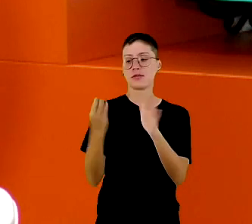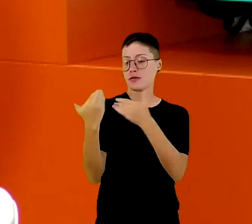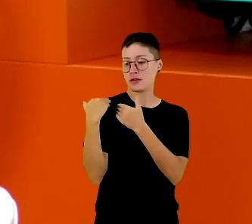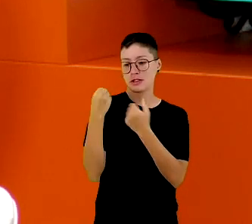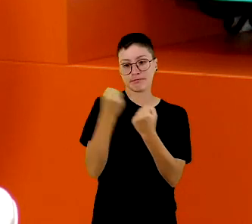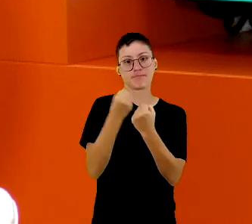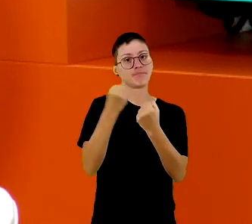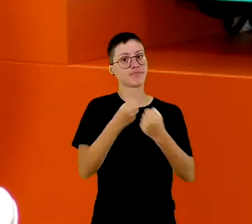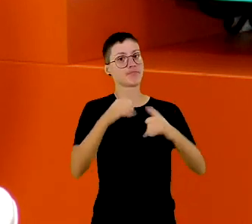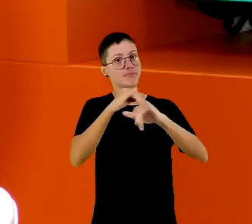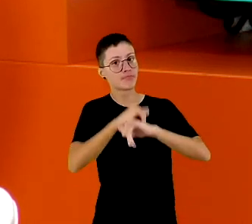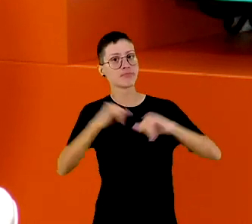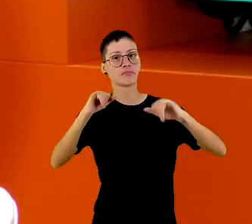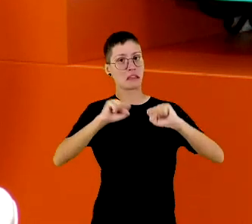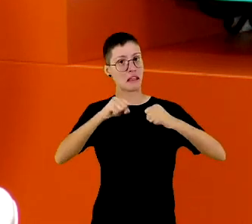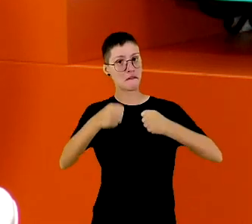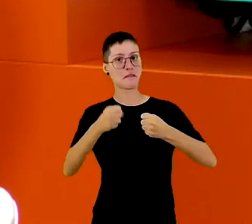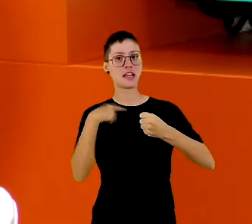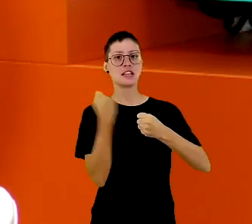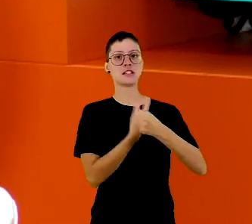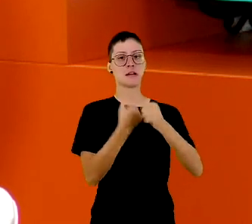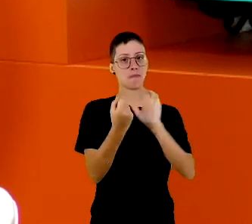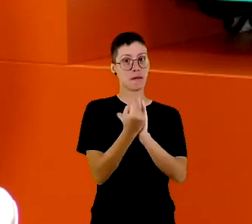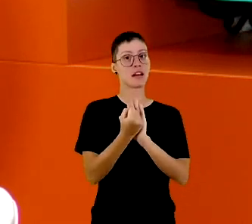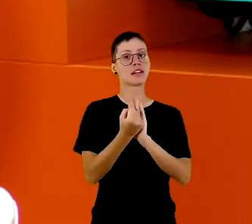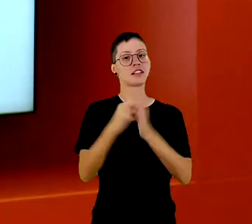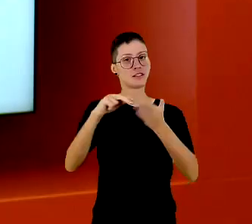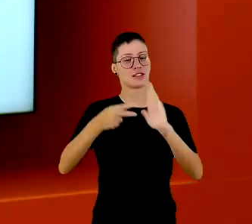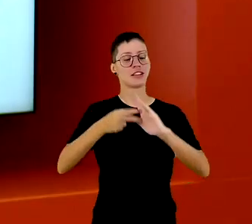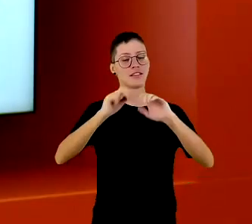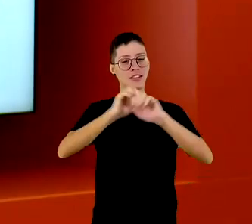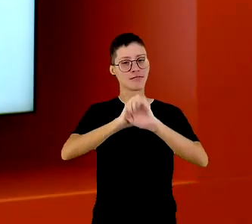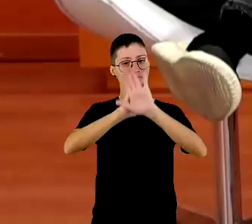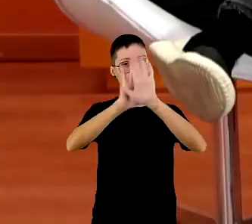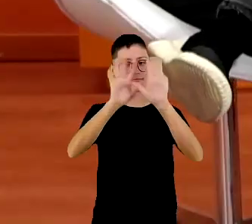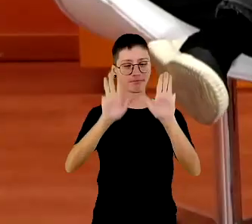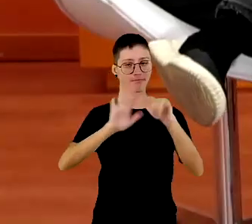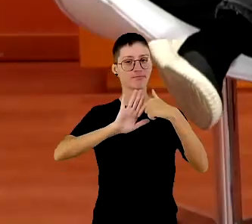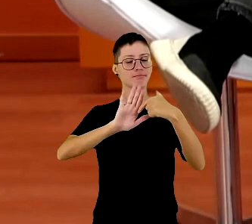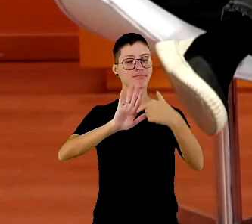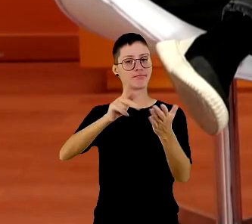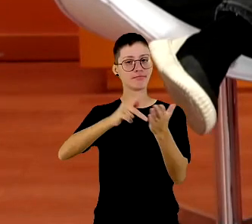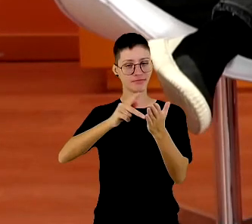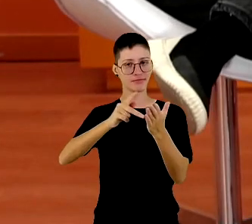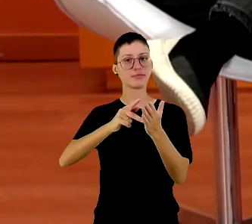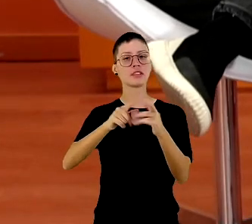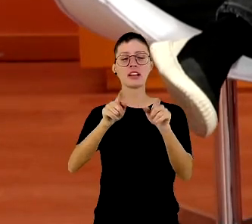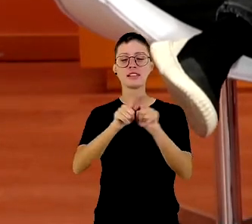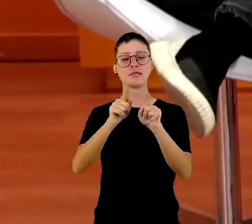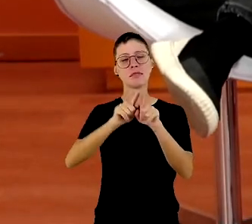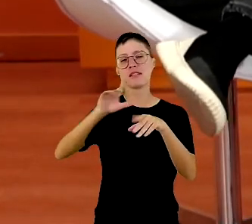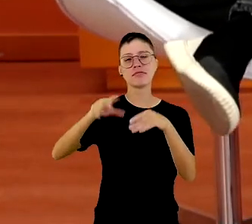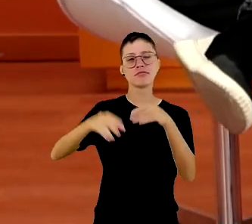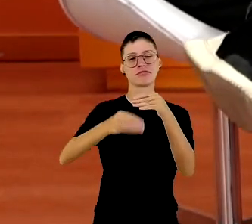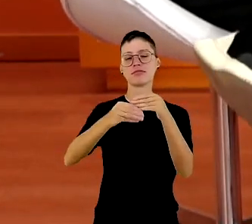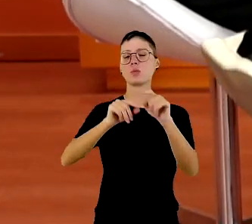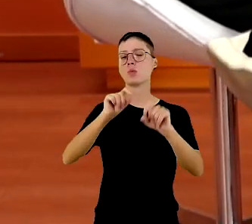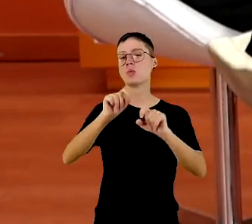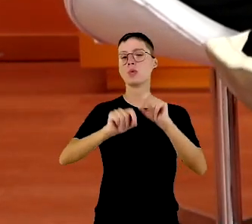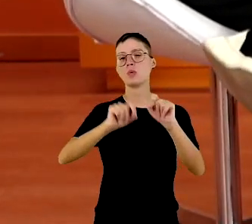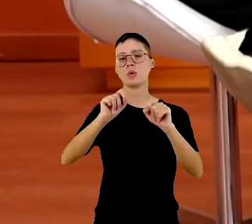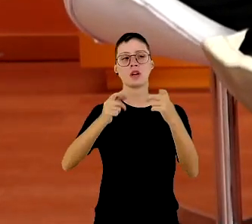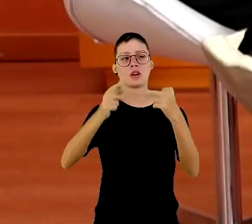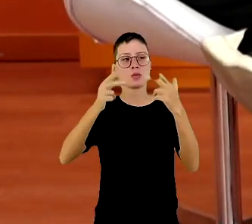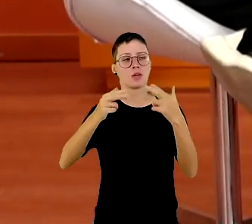marca. Né? E isso é transparência, eu acho, Selma. E, Selminha, só para completar a Adri aqui, eu acho que a